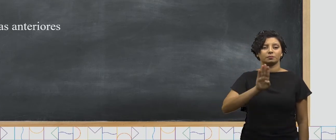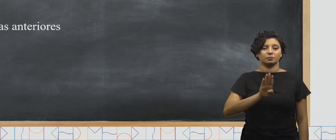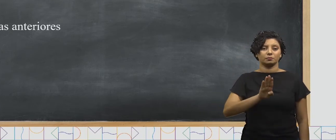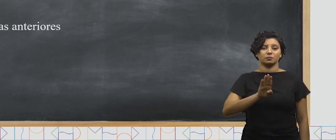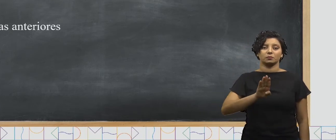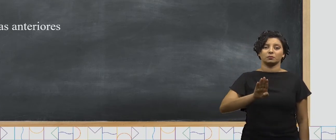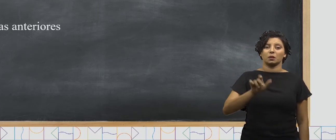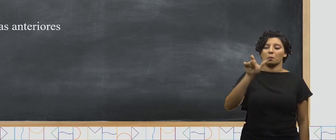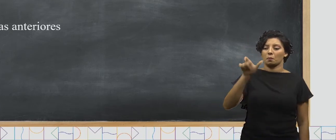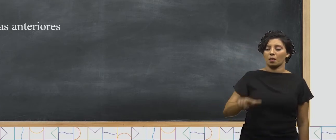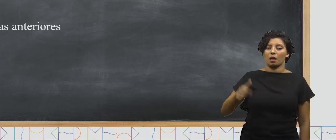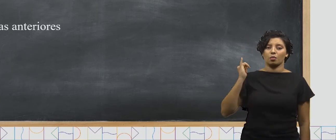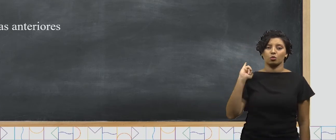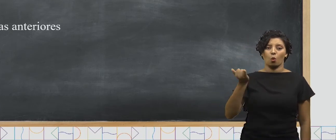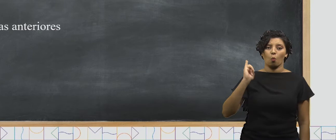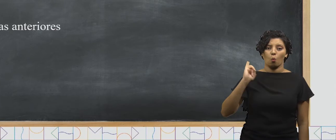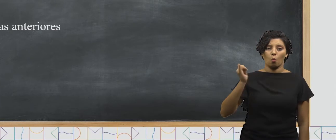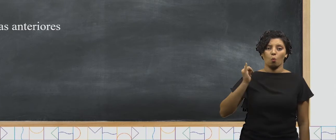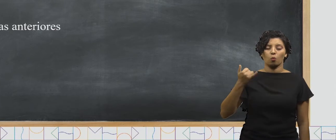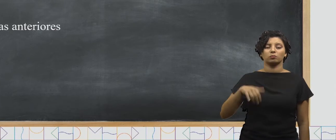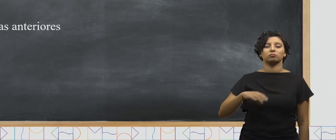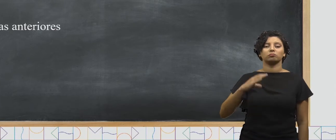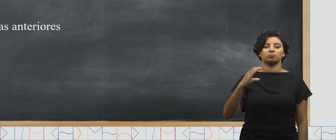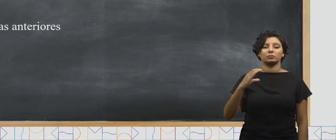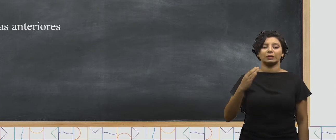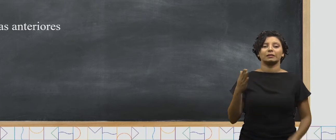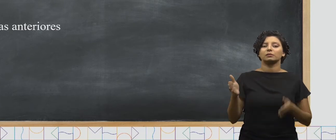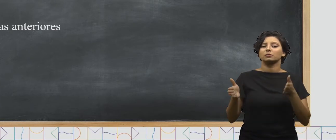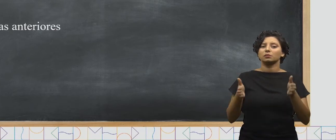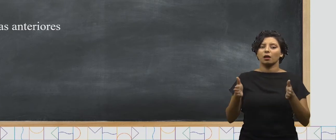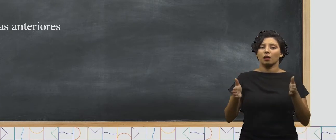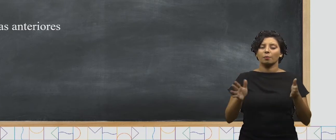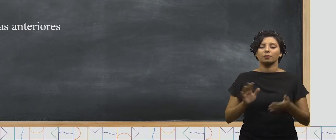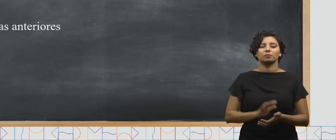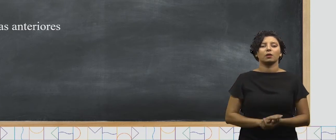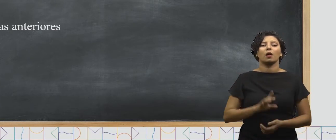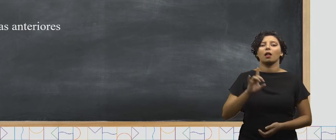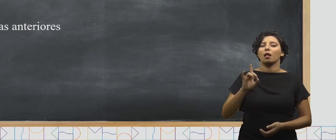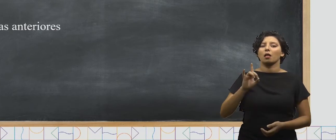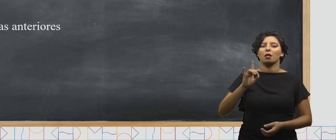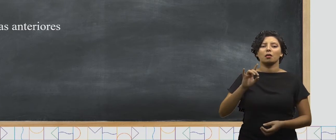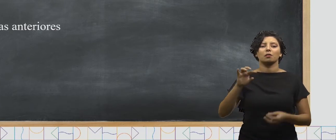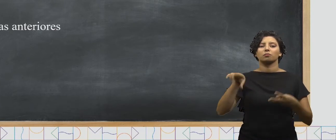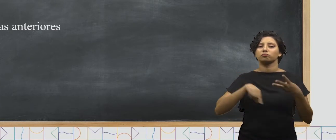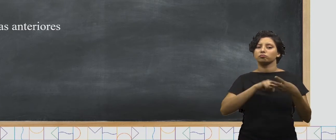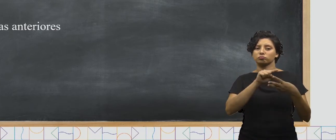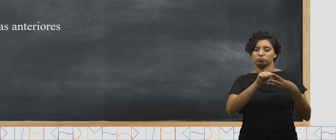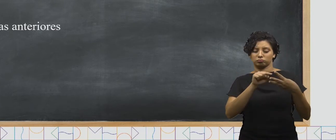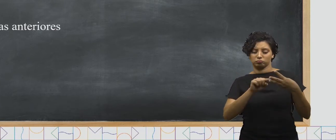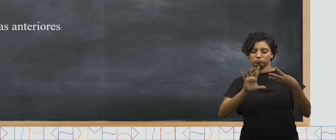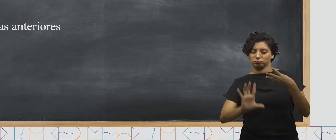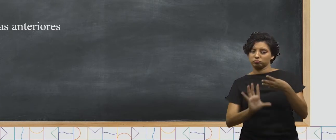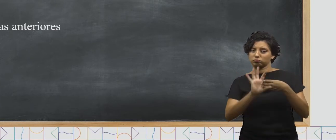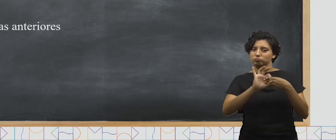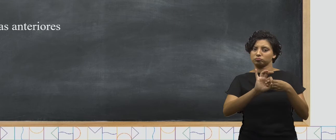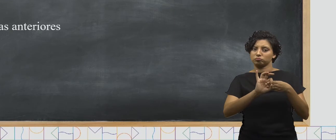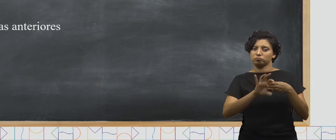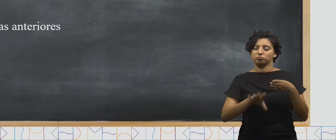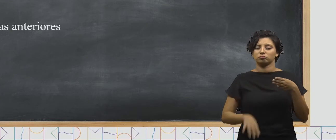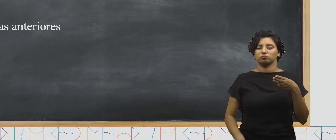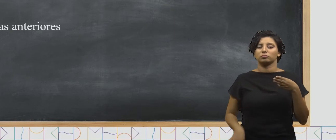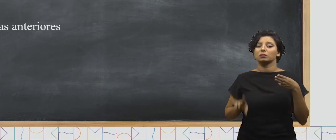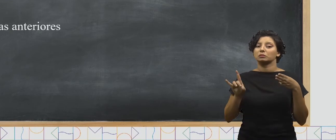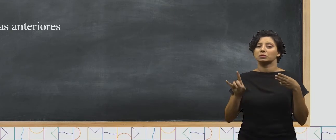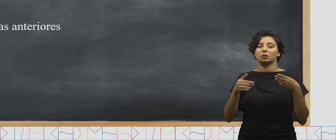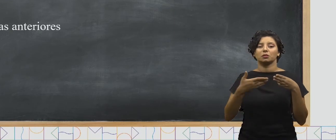personagem. Letra B, narrador. Letra C, tempo. Ou a resposta correta é a letra